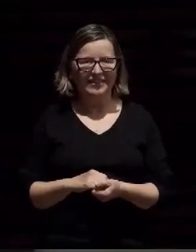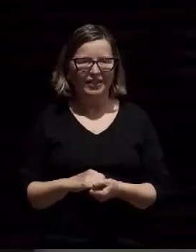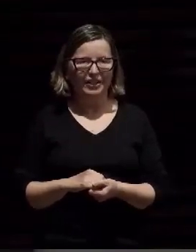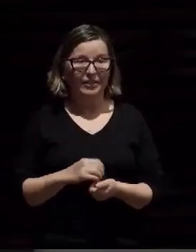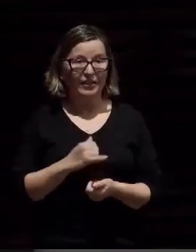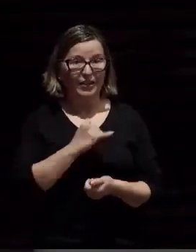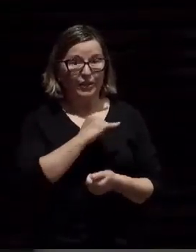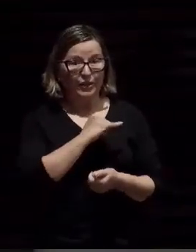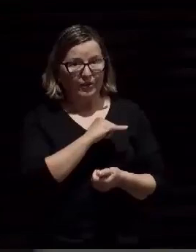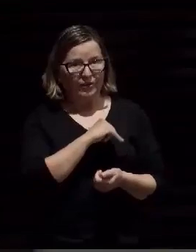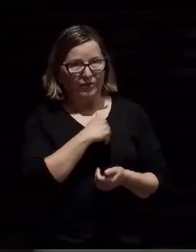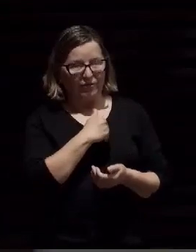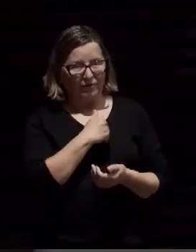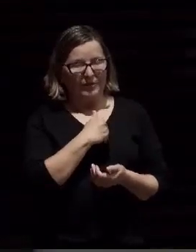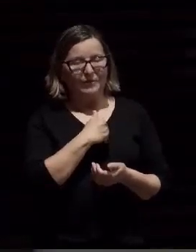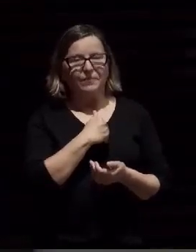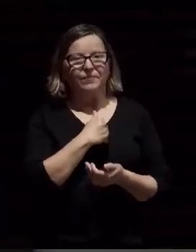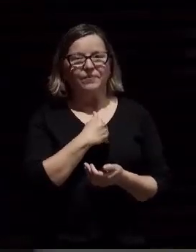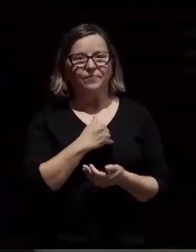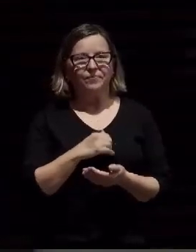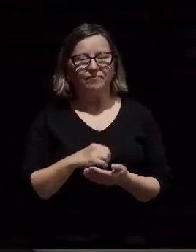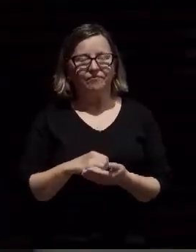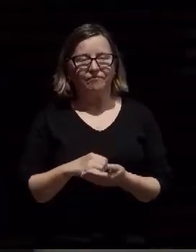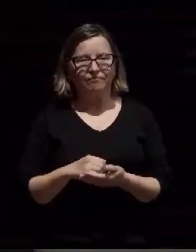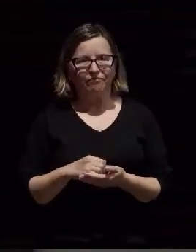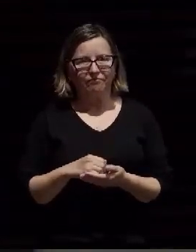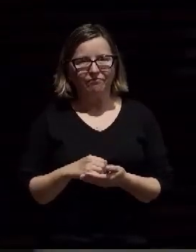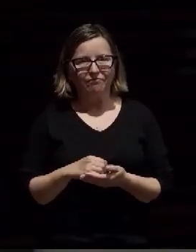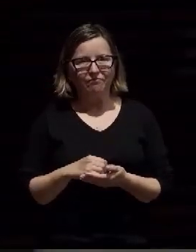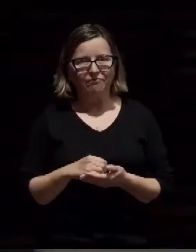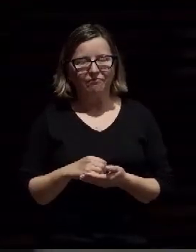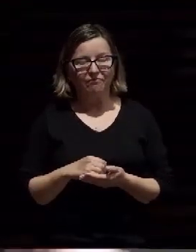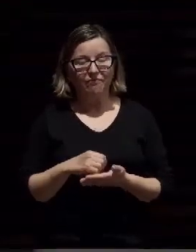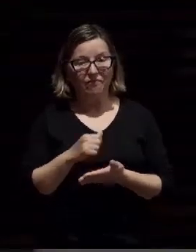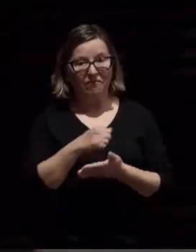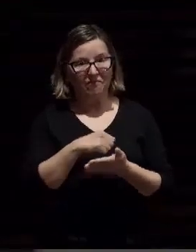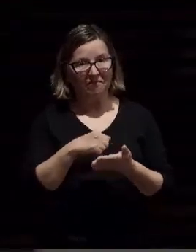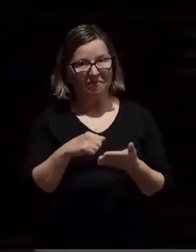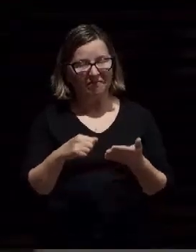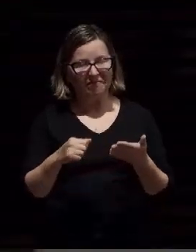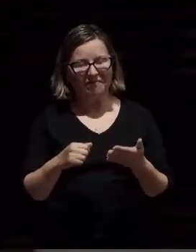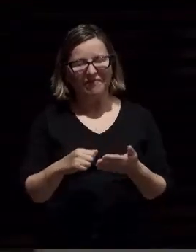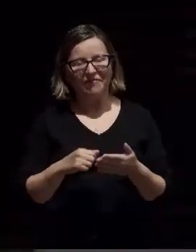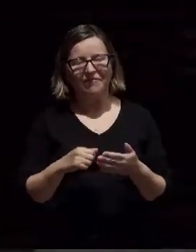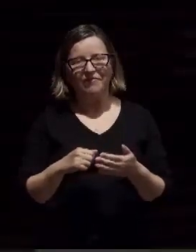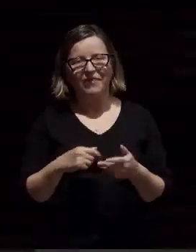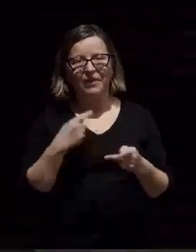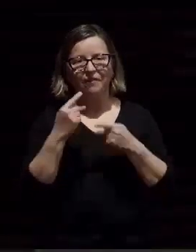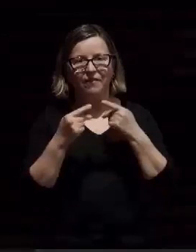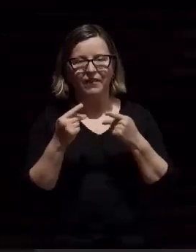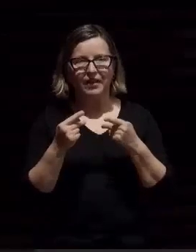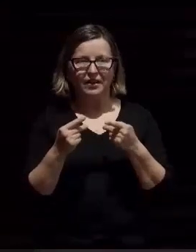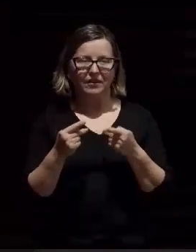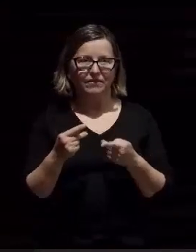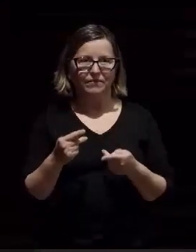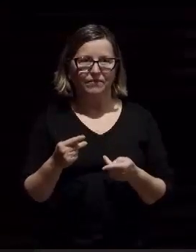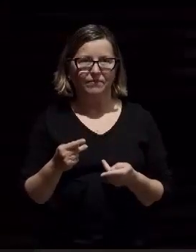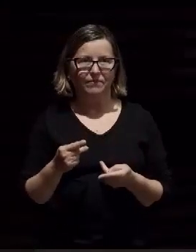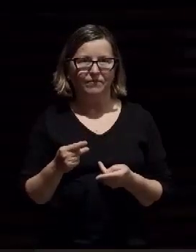João está terminando o seu evangelho e ele diz assim: há, porém,